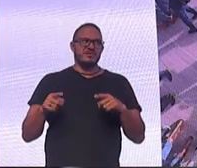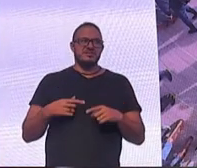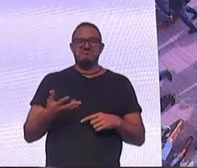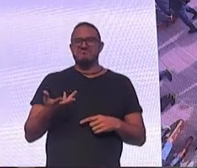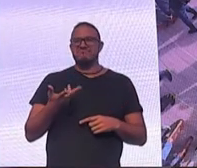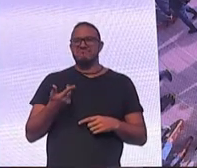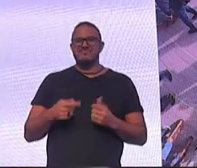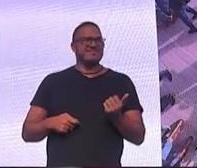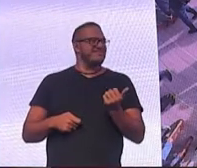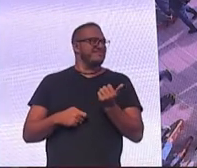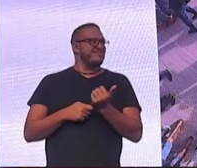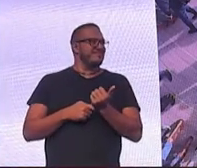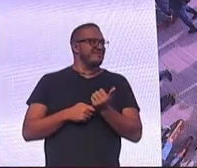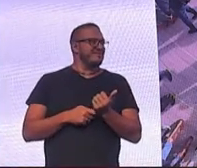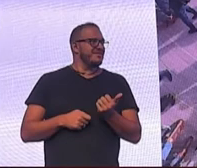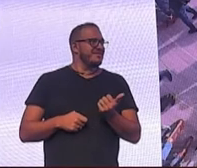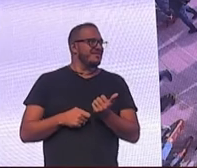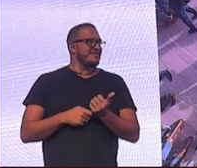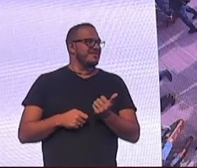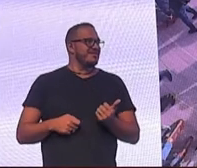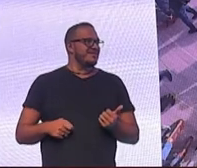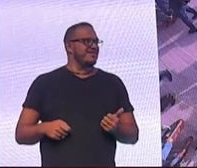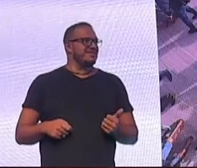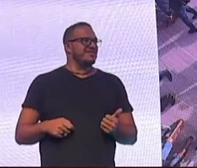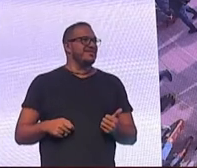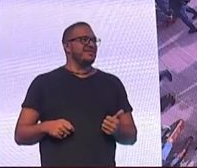foto. Conecta o pau de selfie aqui.